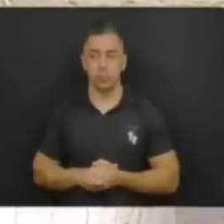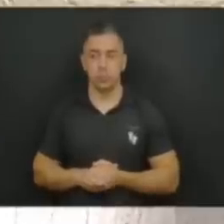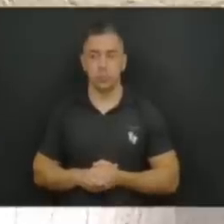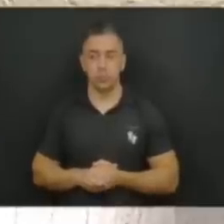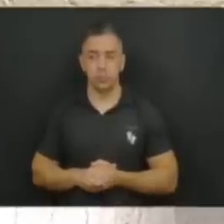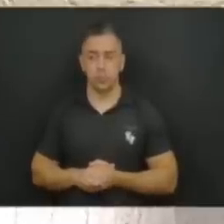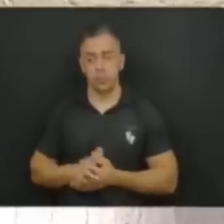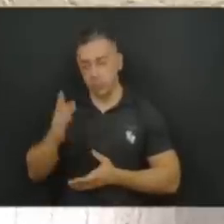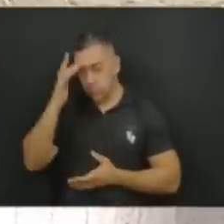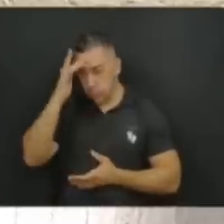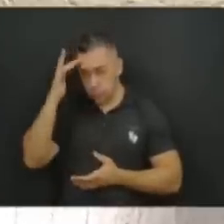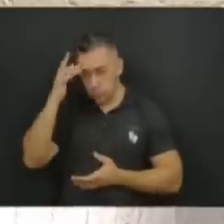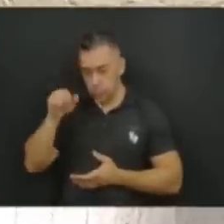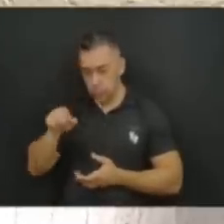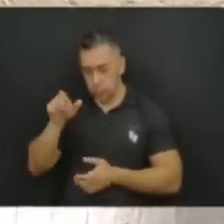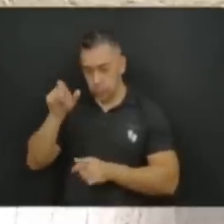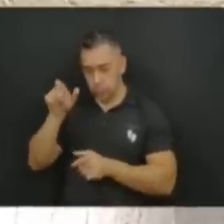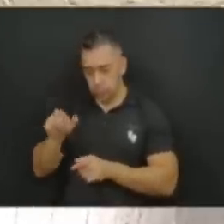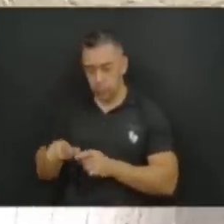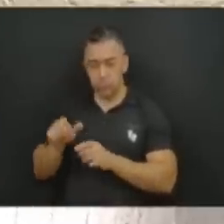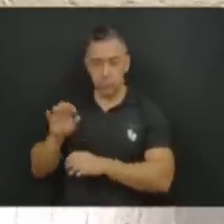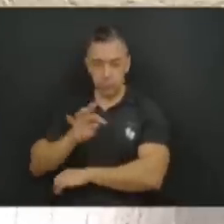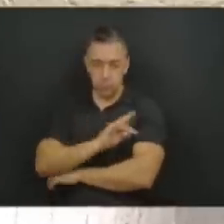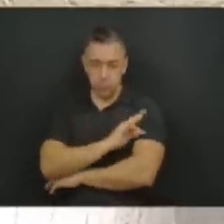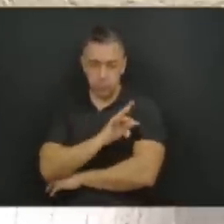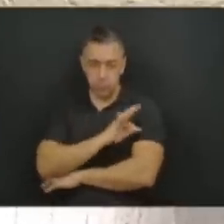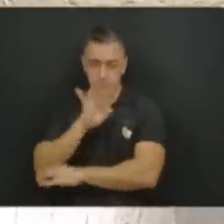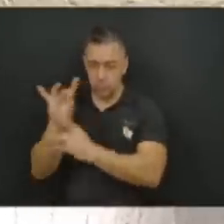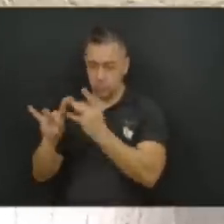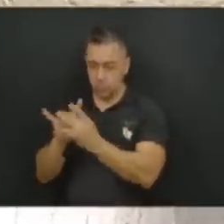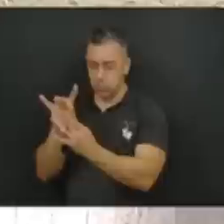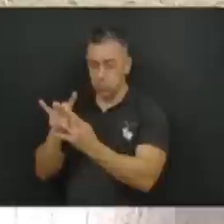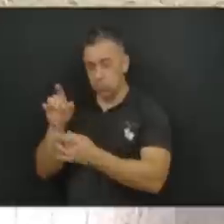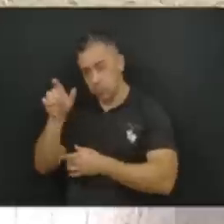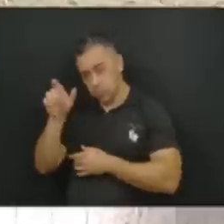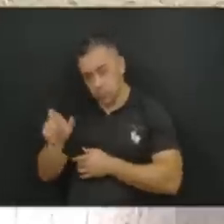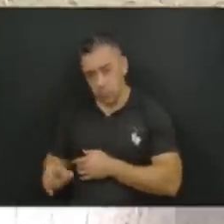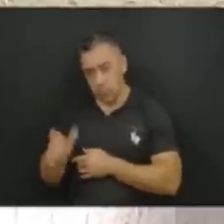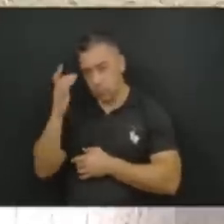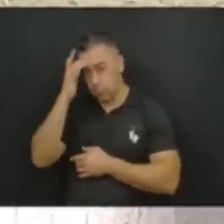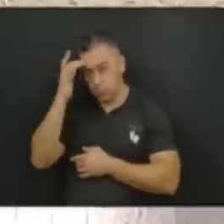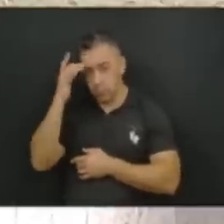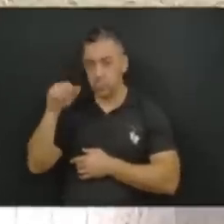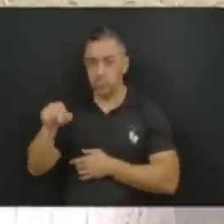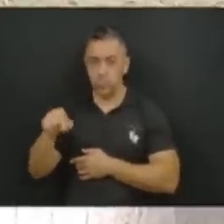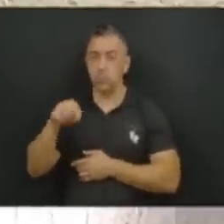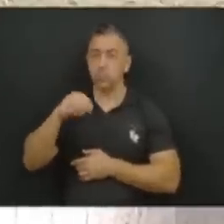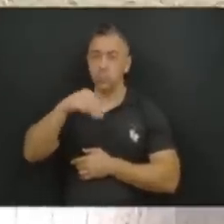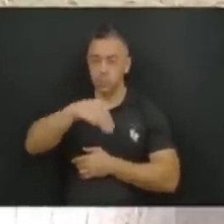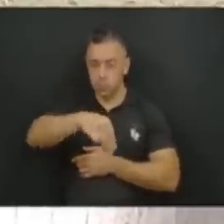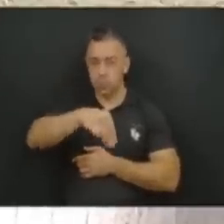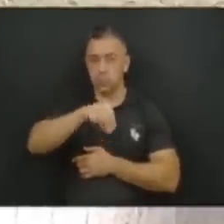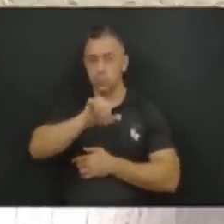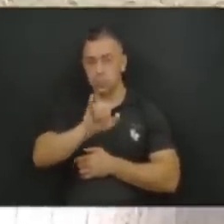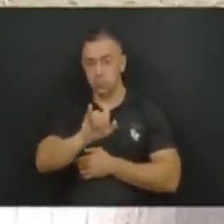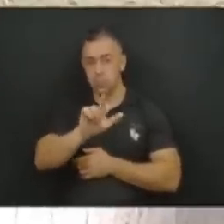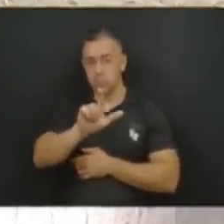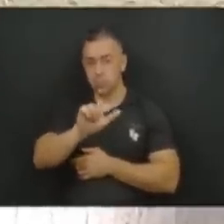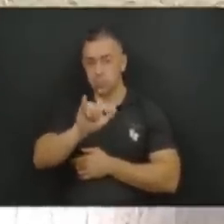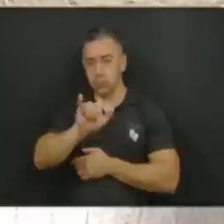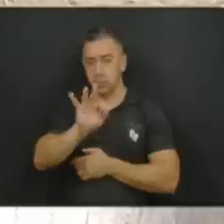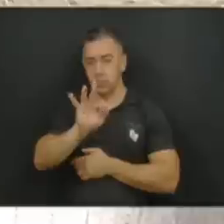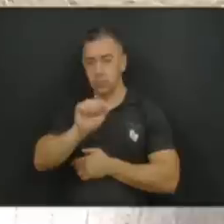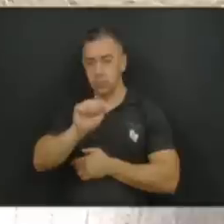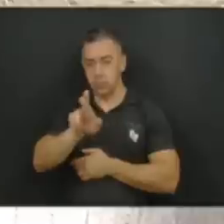e o especialista e nós temos que eu vicioso especialistas militares eu acho que nesse recinto